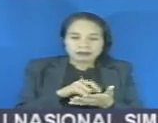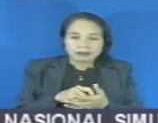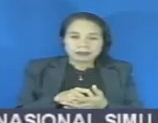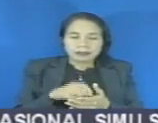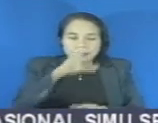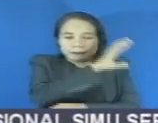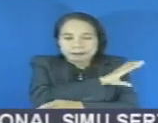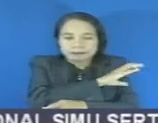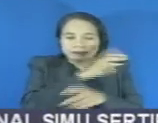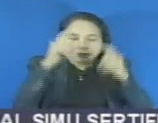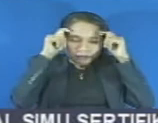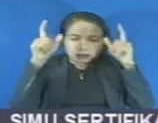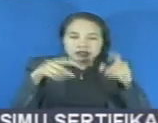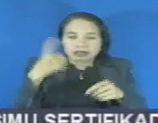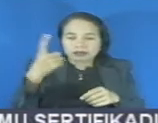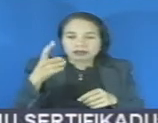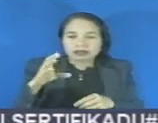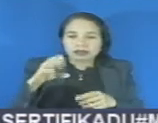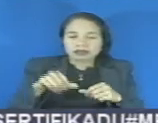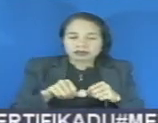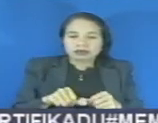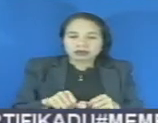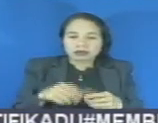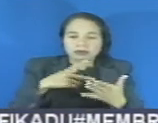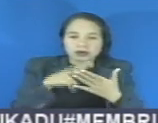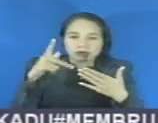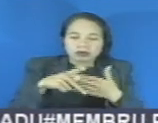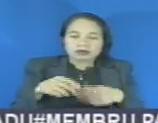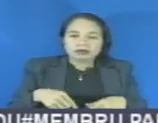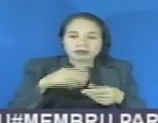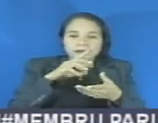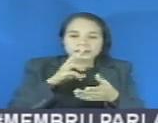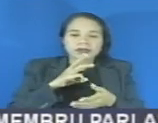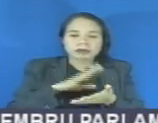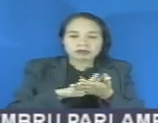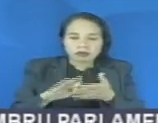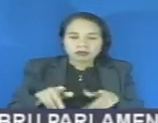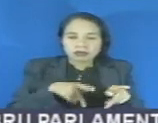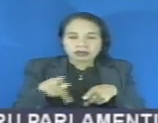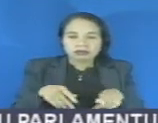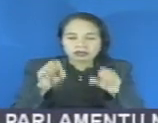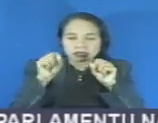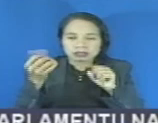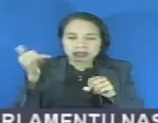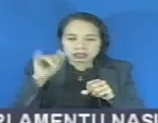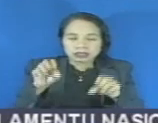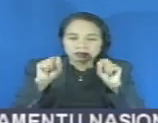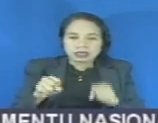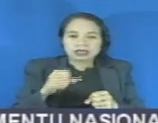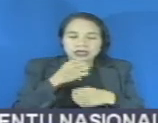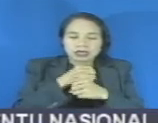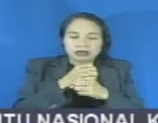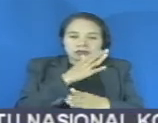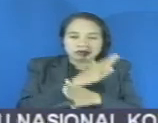MOS na fatin continua o programa da ADB MOS ba comunidade atunune comunidade sirabele halo prevenção face